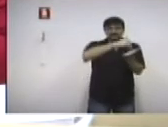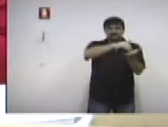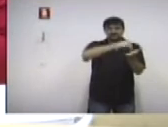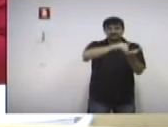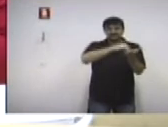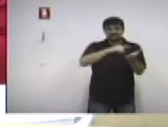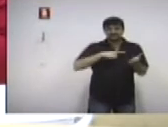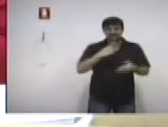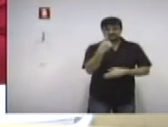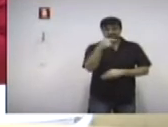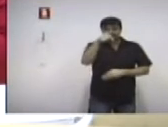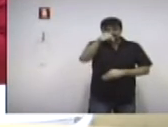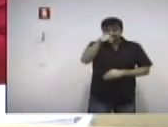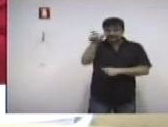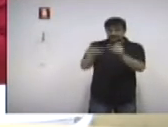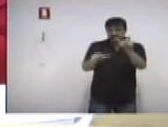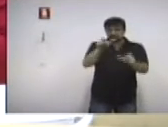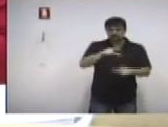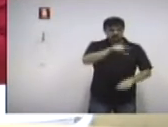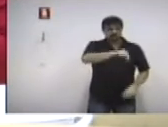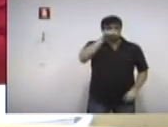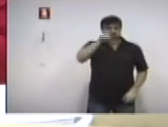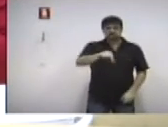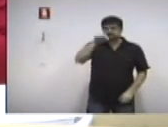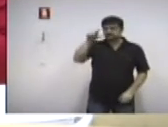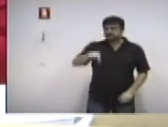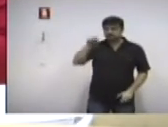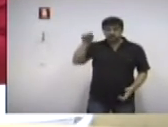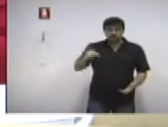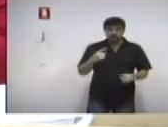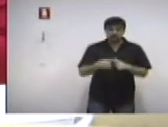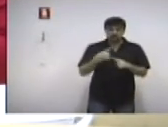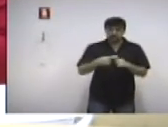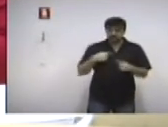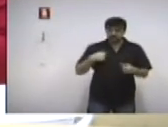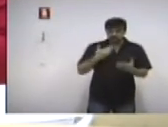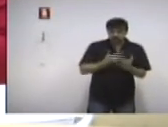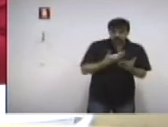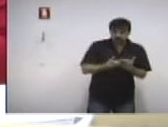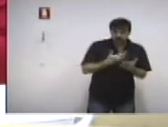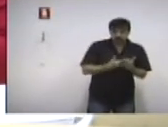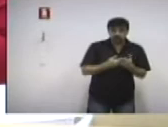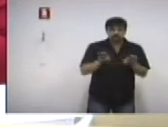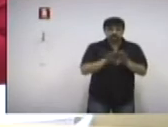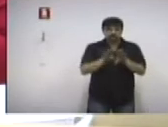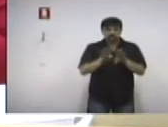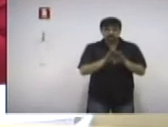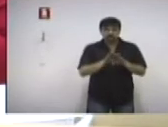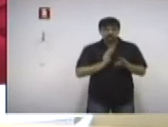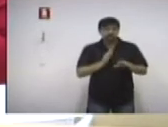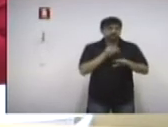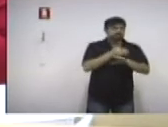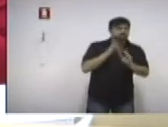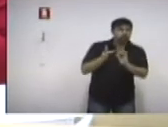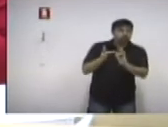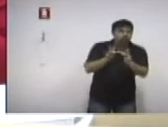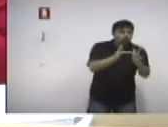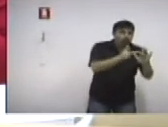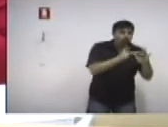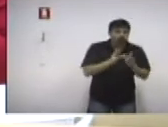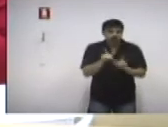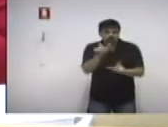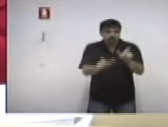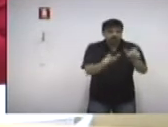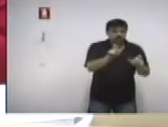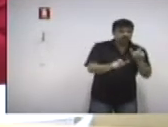traz 17 cargos E sendo que em estudo em visita a outros departamentos